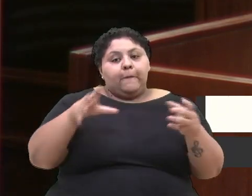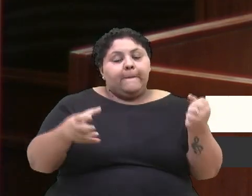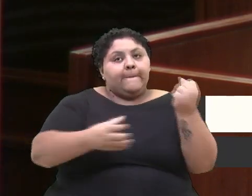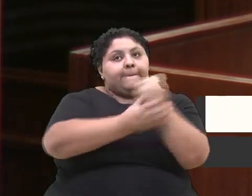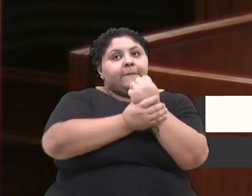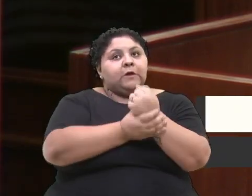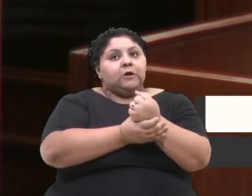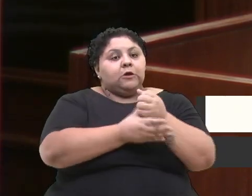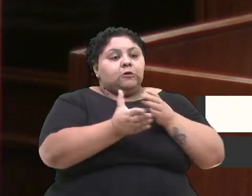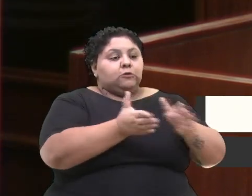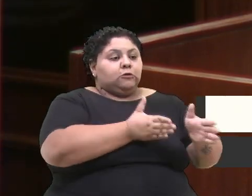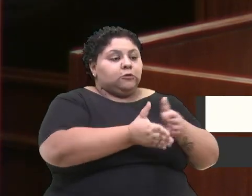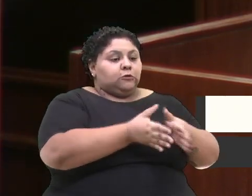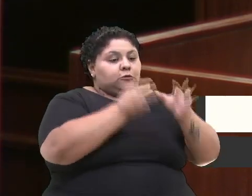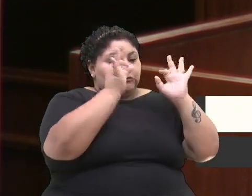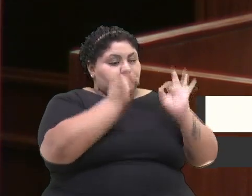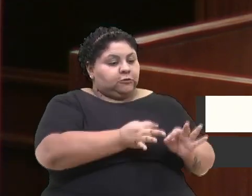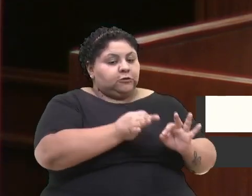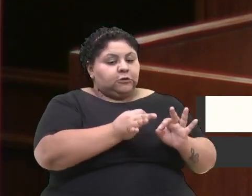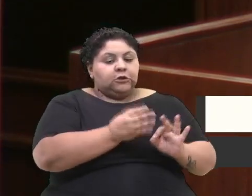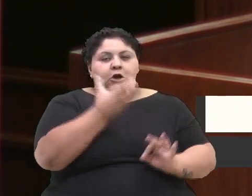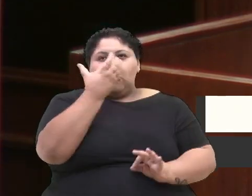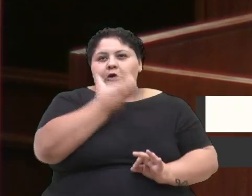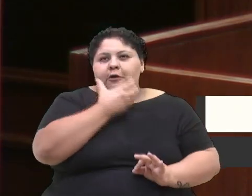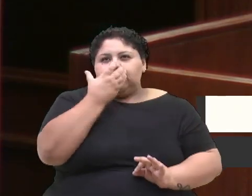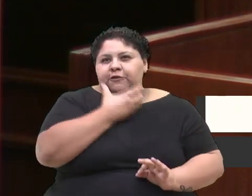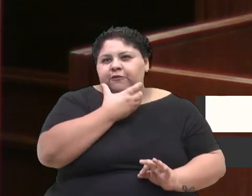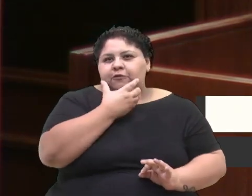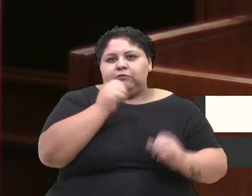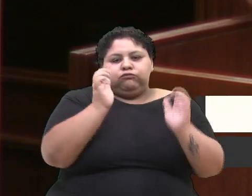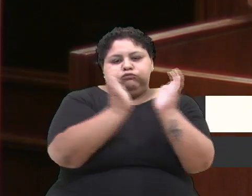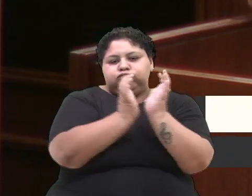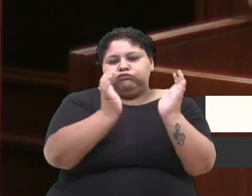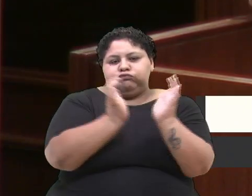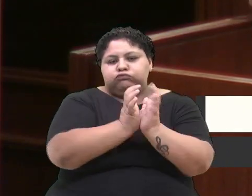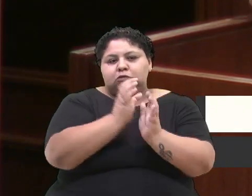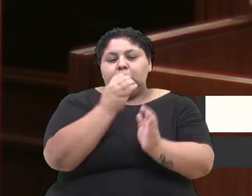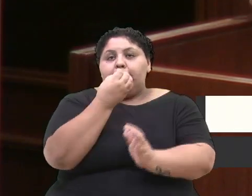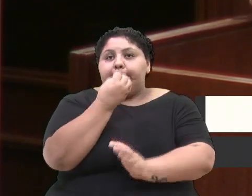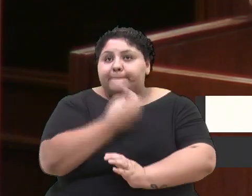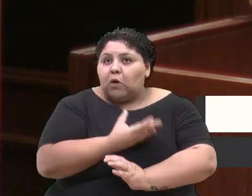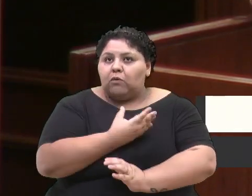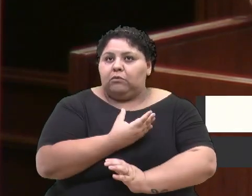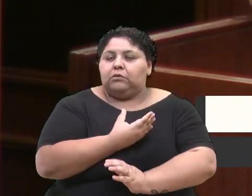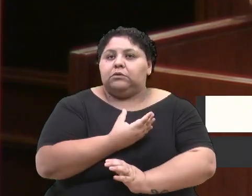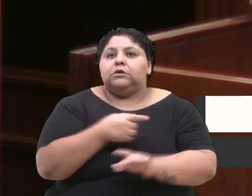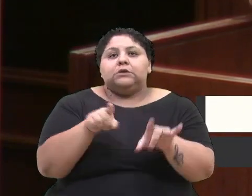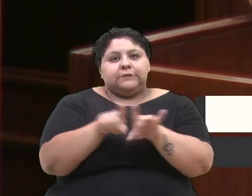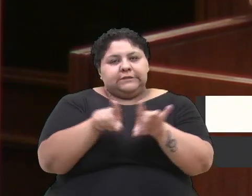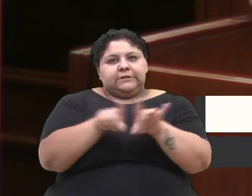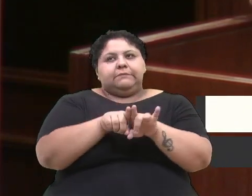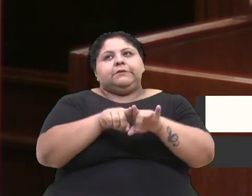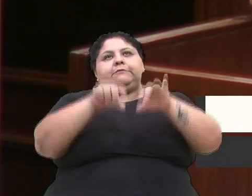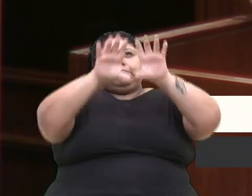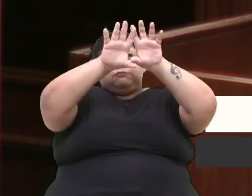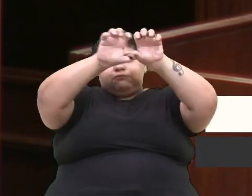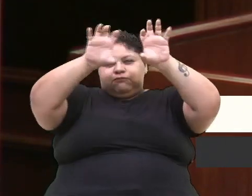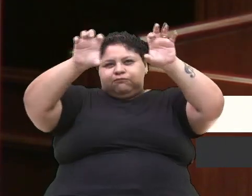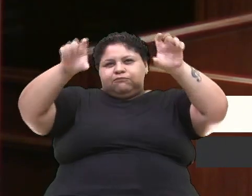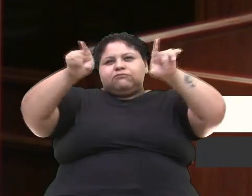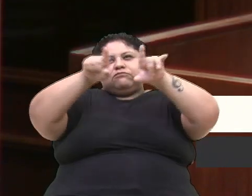consistente a hortifrutis frescos, apesar de obstáculos como condições climáticas